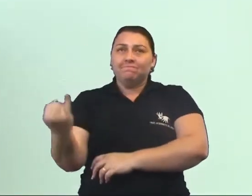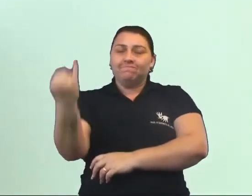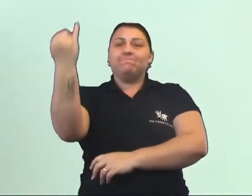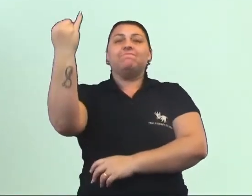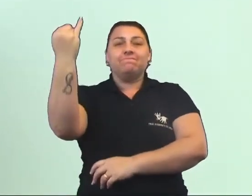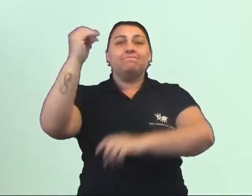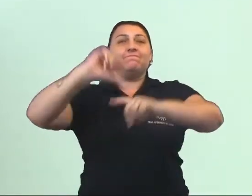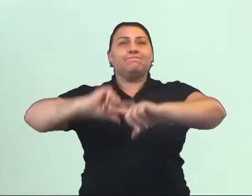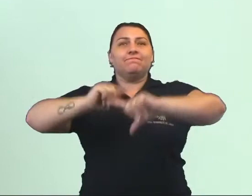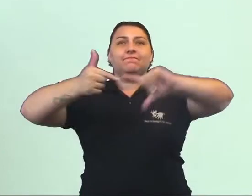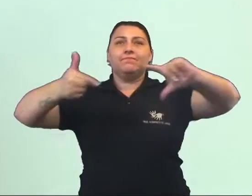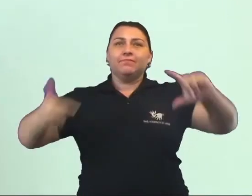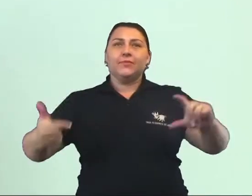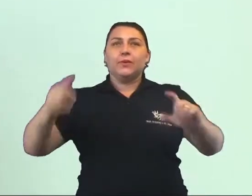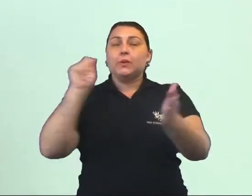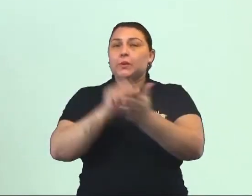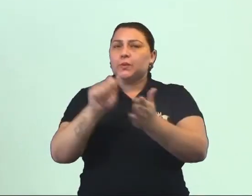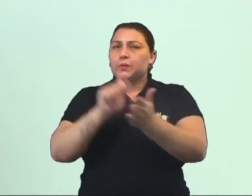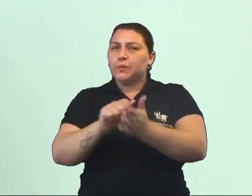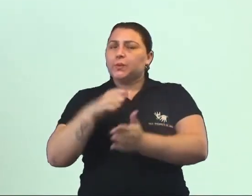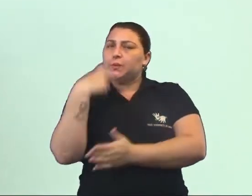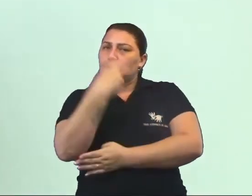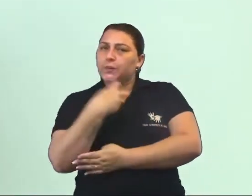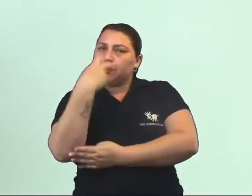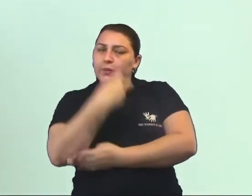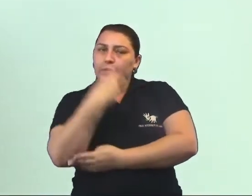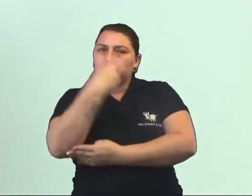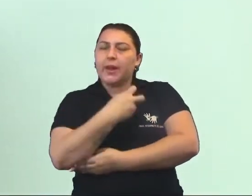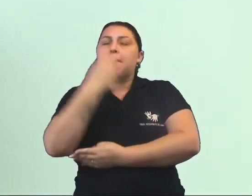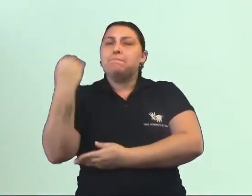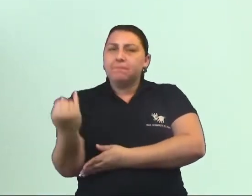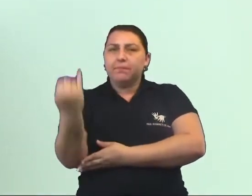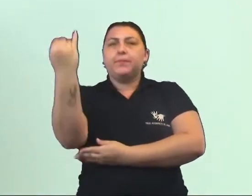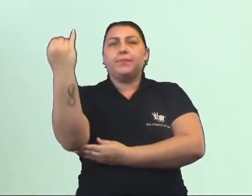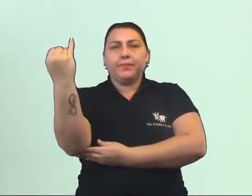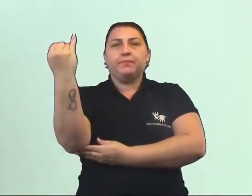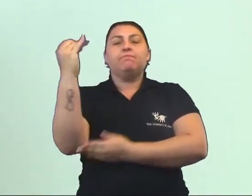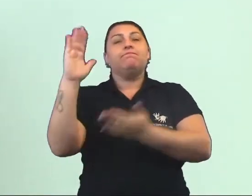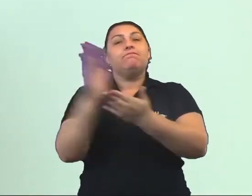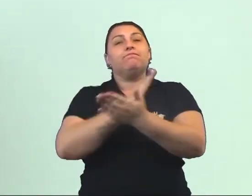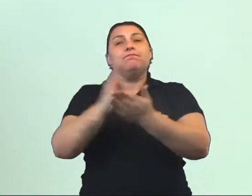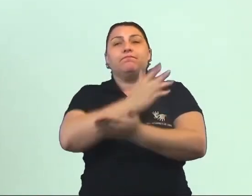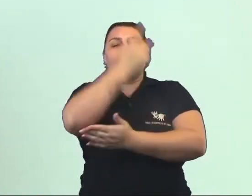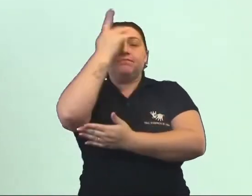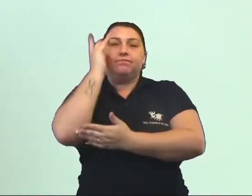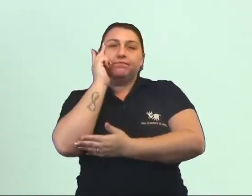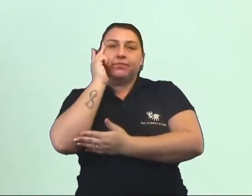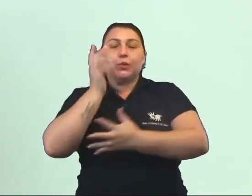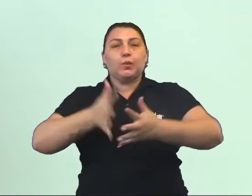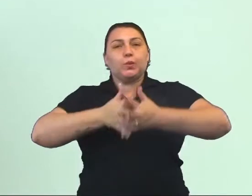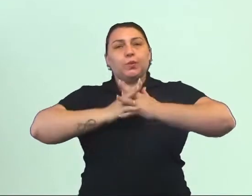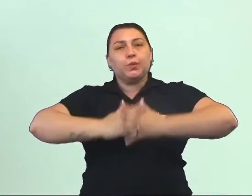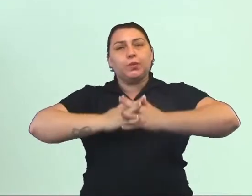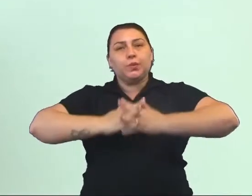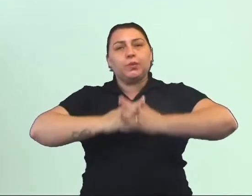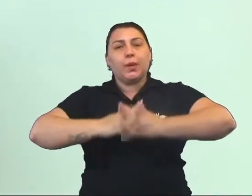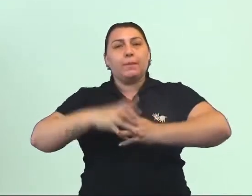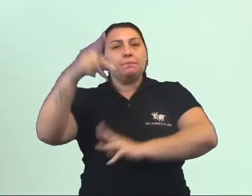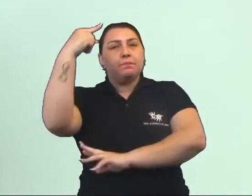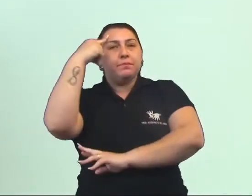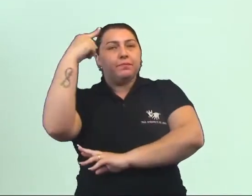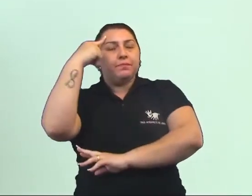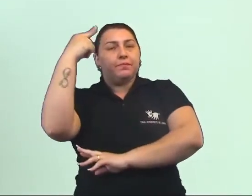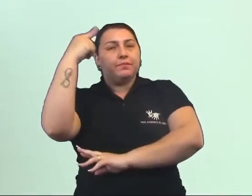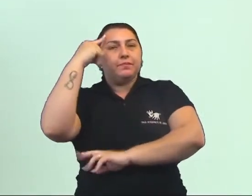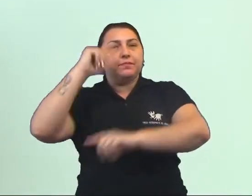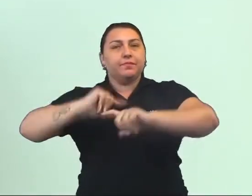a importância da tradição oral e escrita na religião é fundamental. Às vezes algumas pessoas confundem pensando